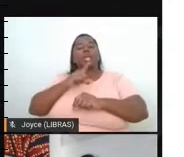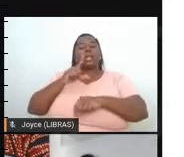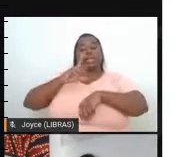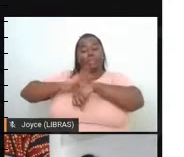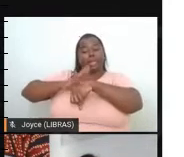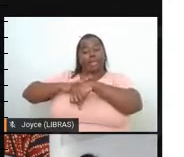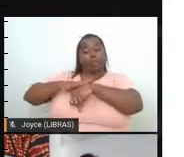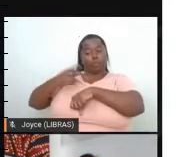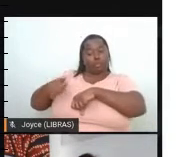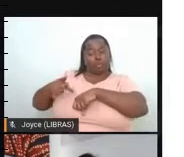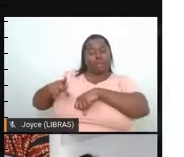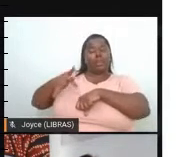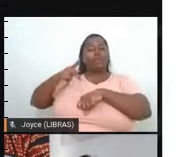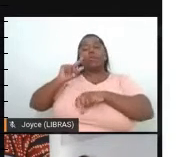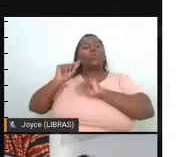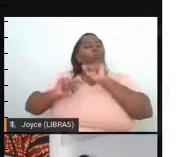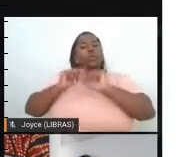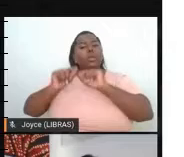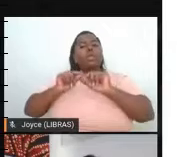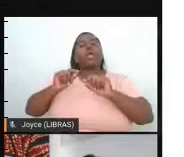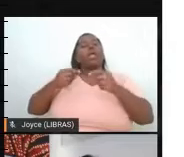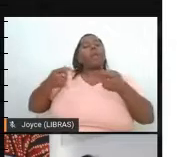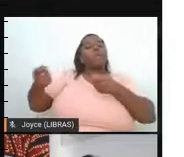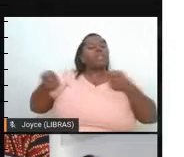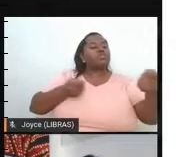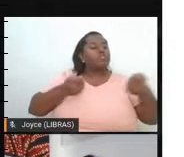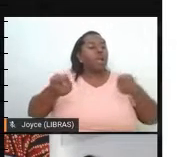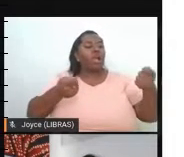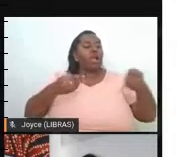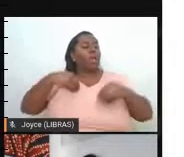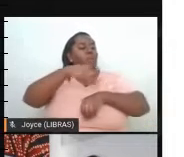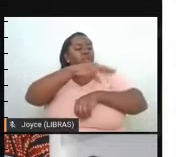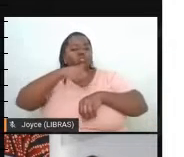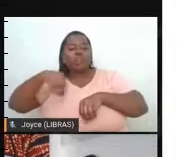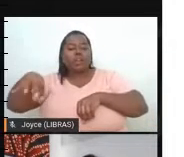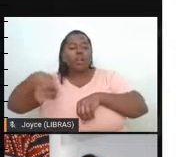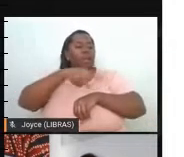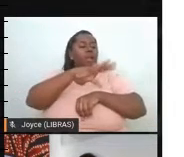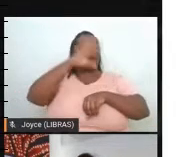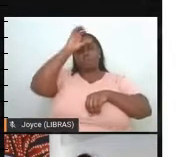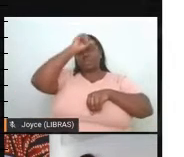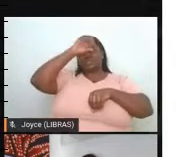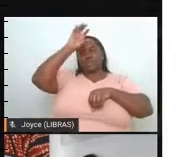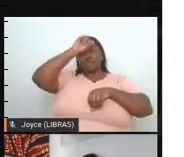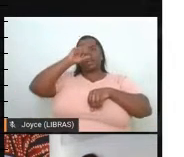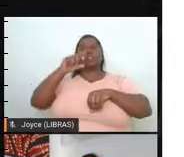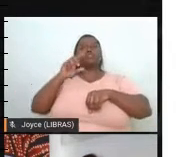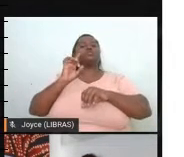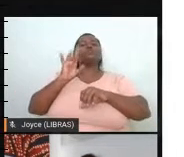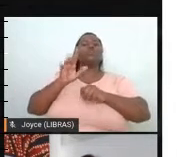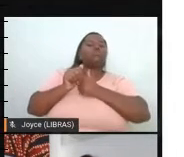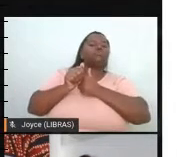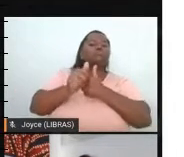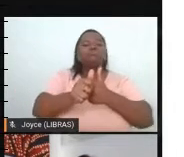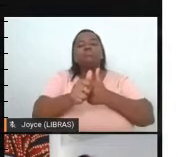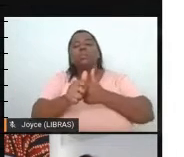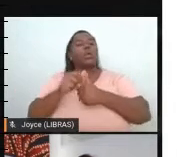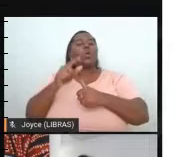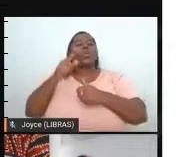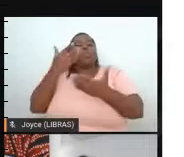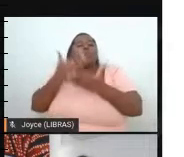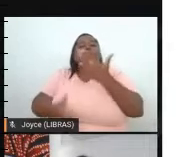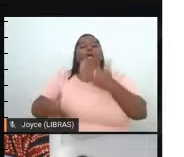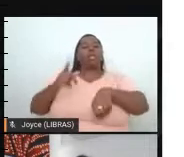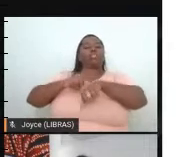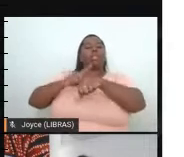do aprendizado, né? E não ficar perdendo tanto tempo, né, ou gastando assim tempo para a correção. Então, tem um